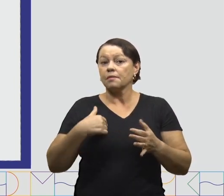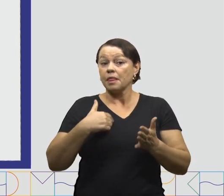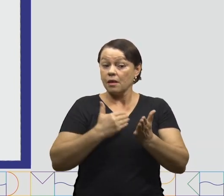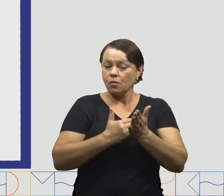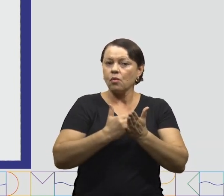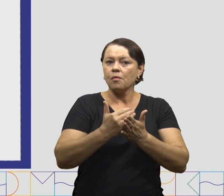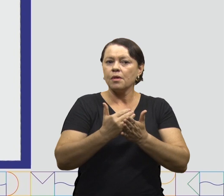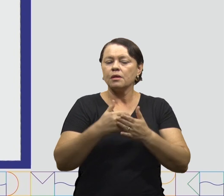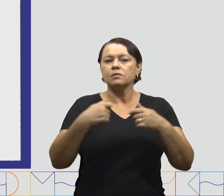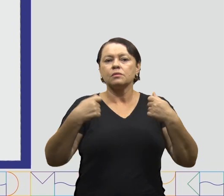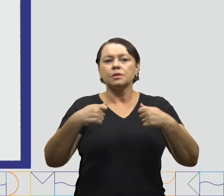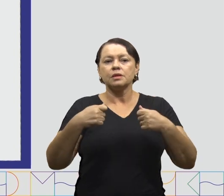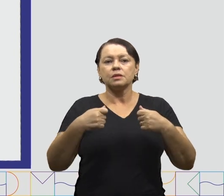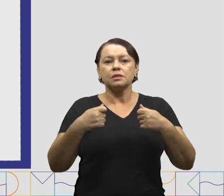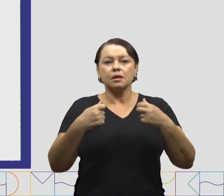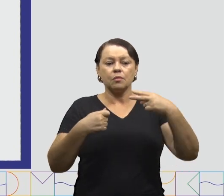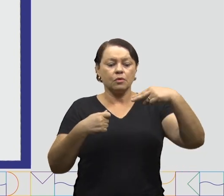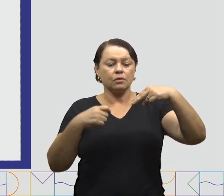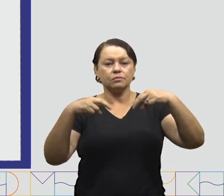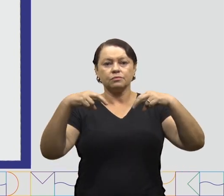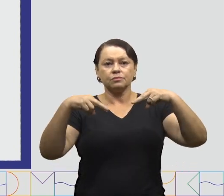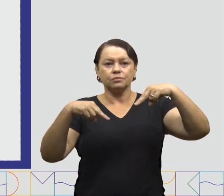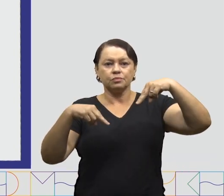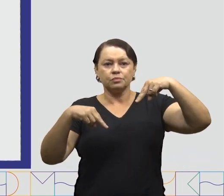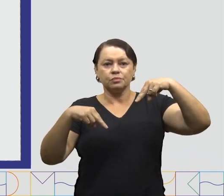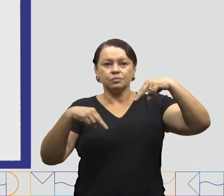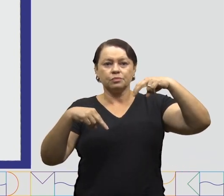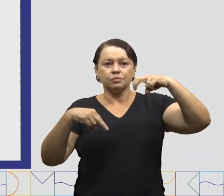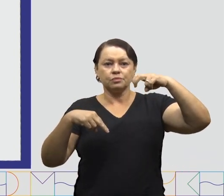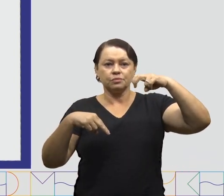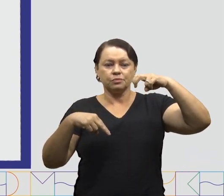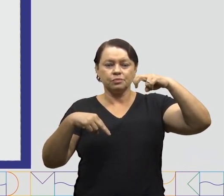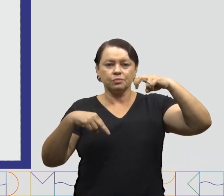começo. Precisamos apoiar os 2 pés no chão